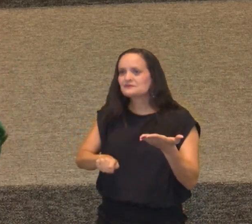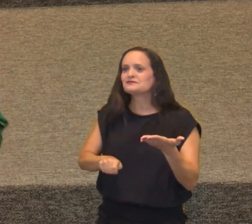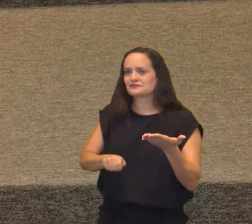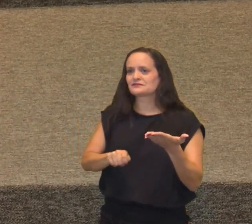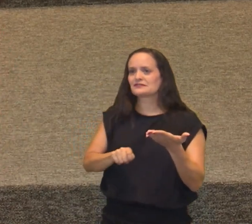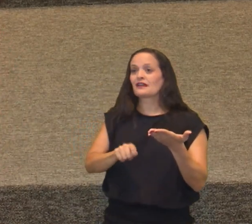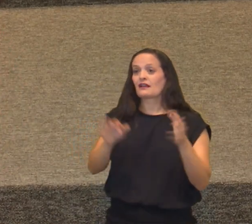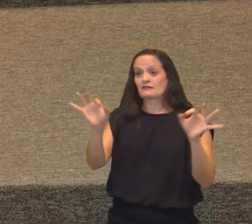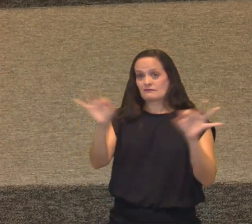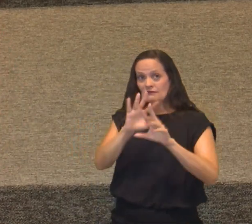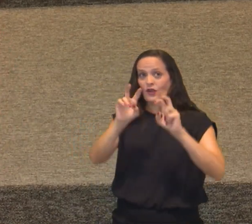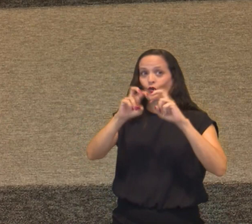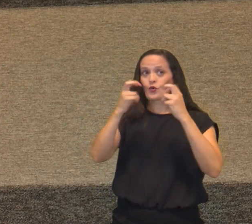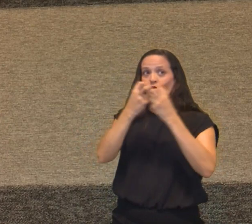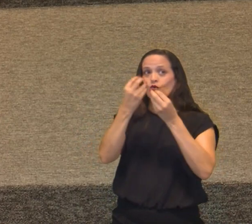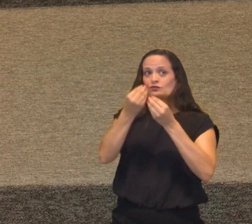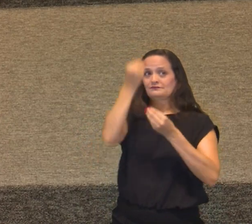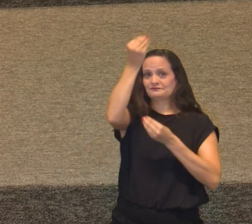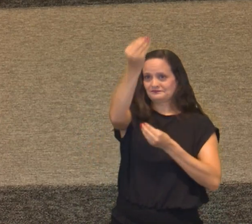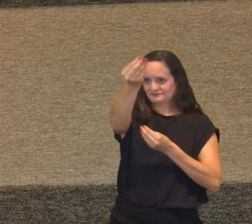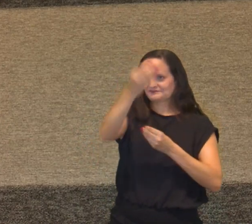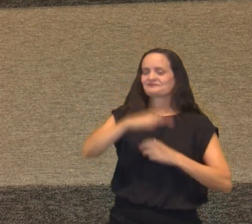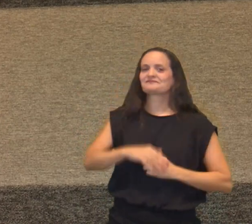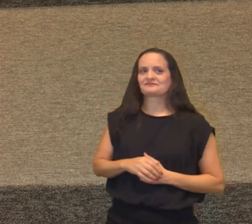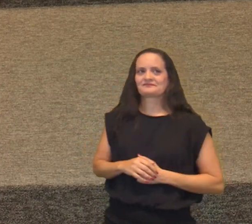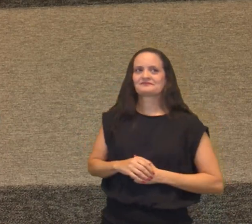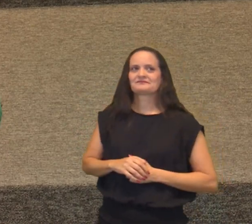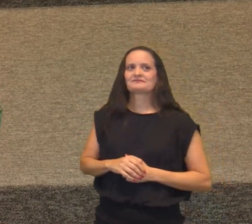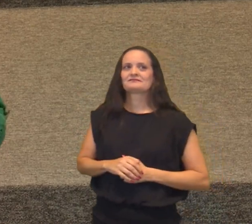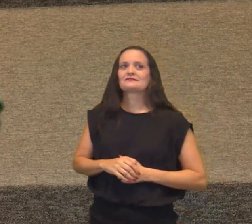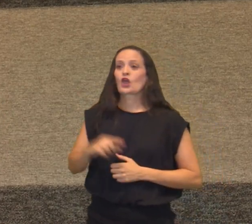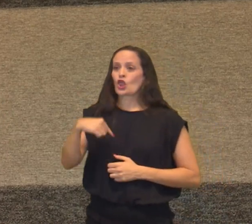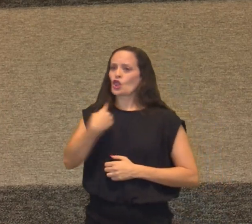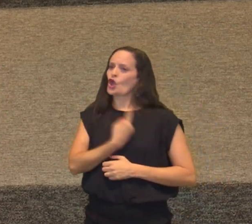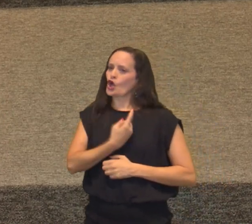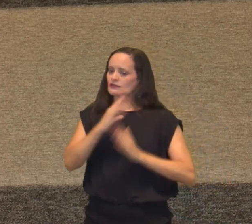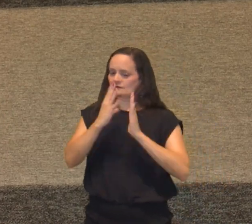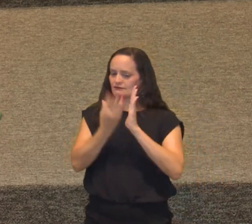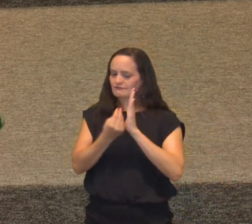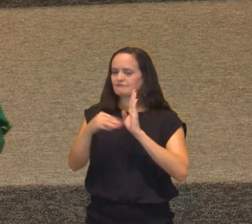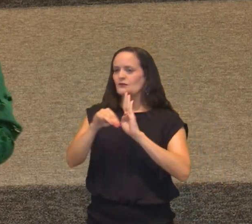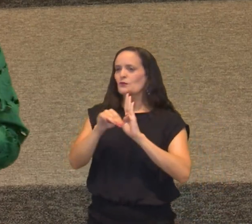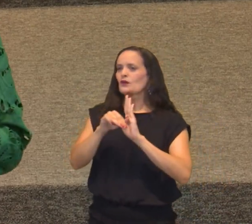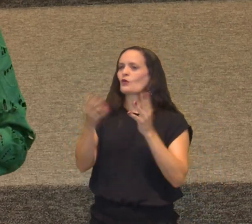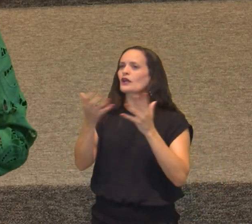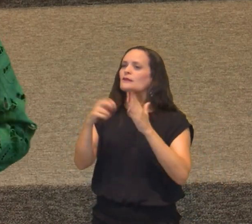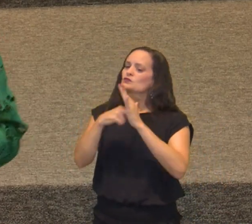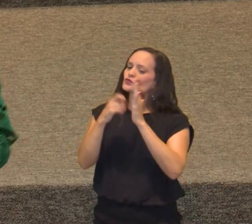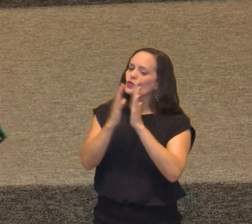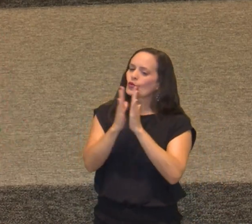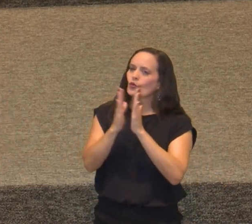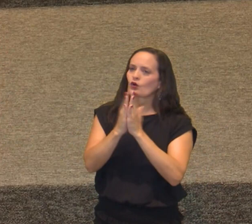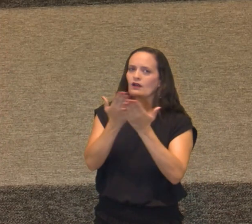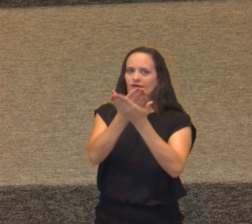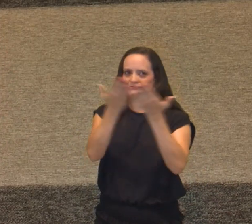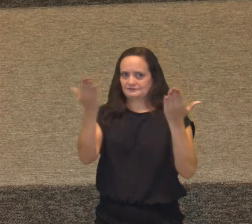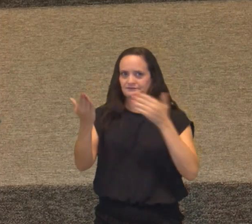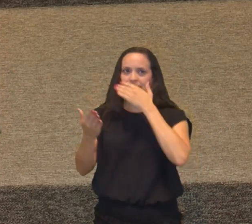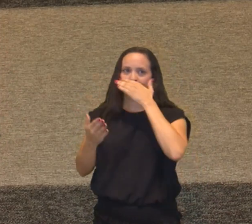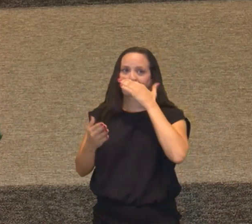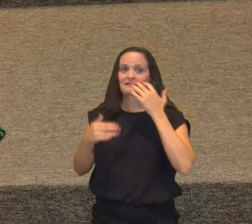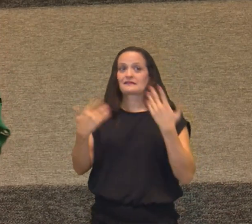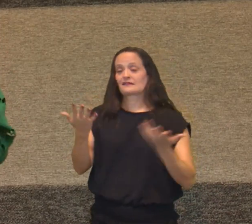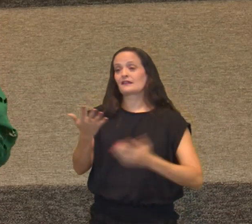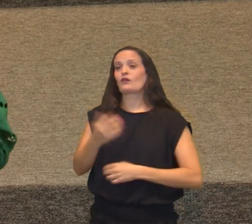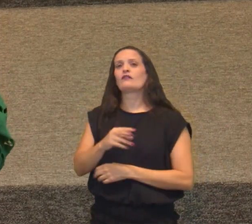na recepção. Irmão, a Igreja Memorial gostaria de orar por sua vida. Então eu gostaria de pedir, você que nos visita,